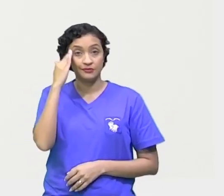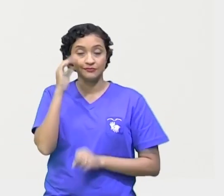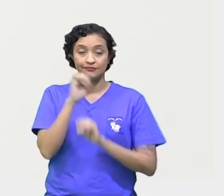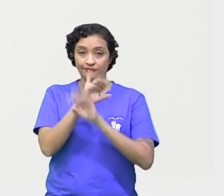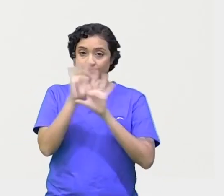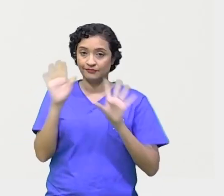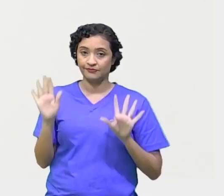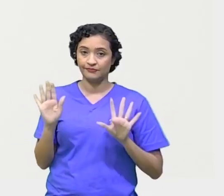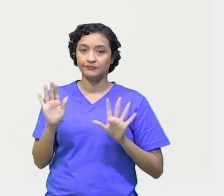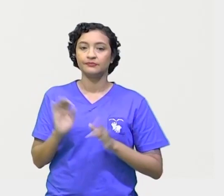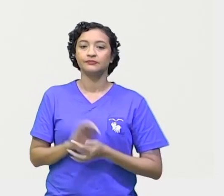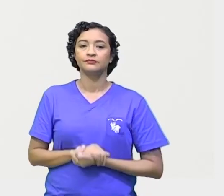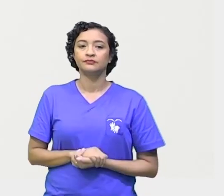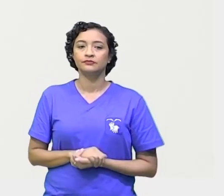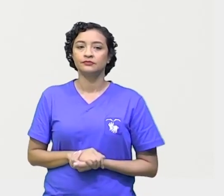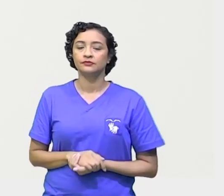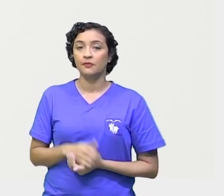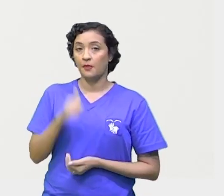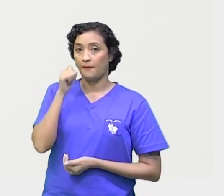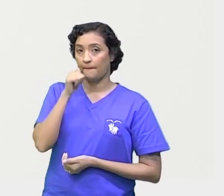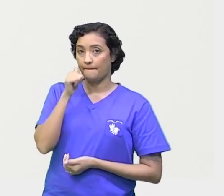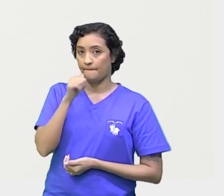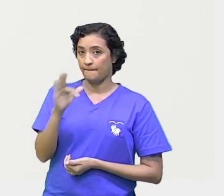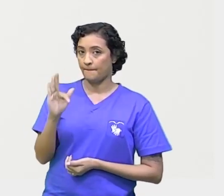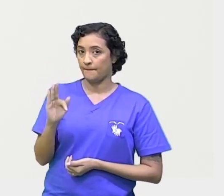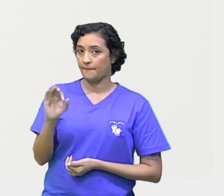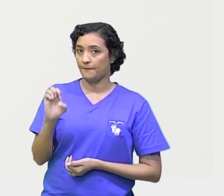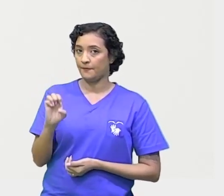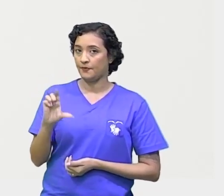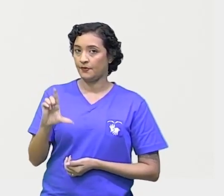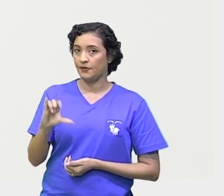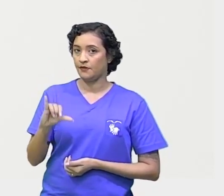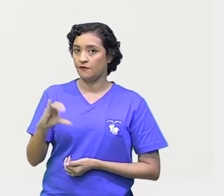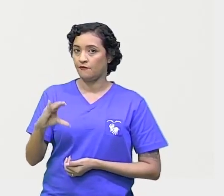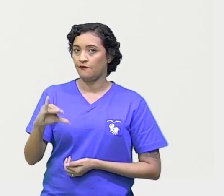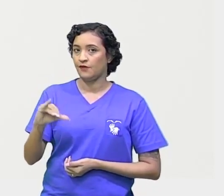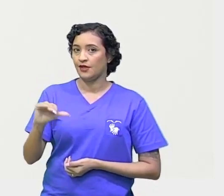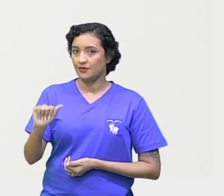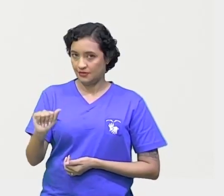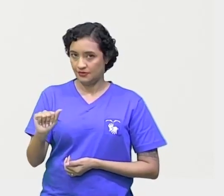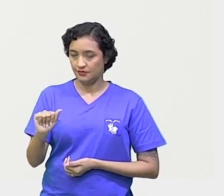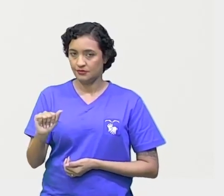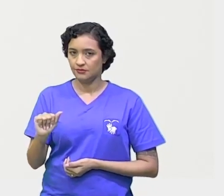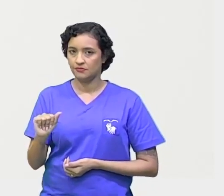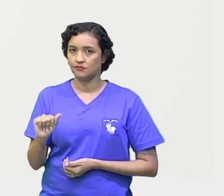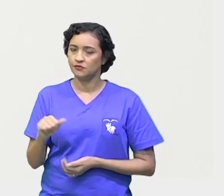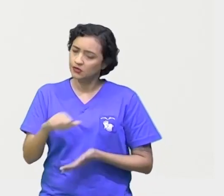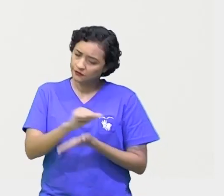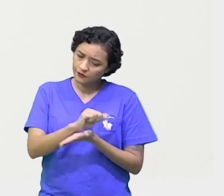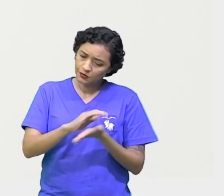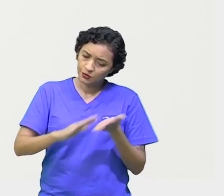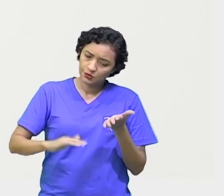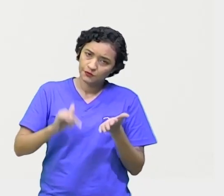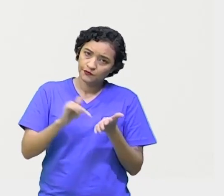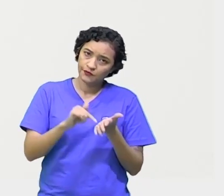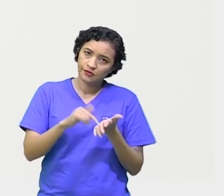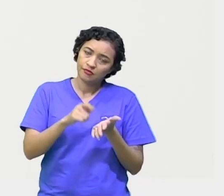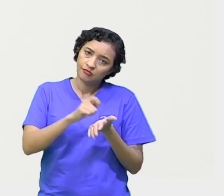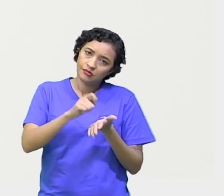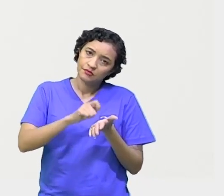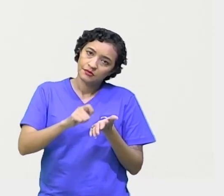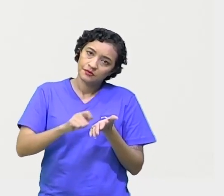para entender a Felícia estava fazendo uma atividade envolvendo figuras geométricas